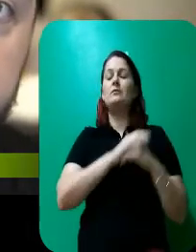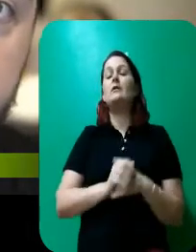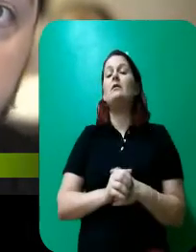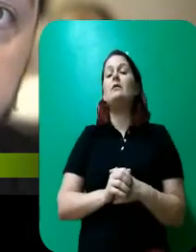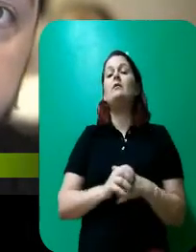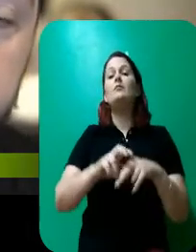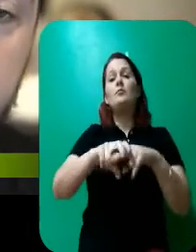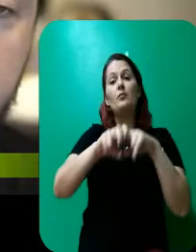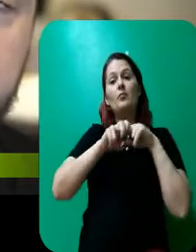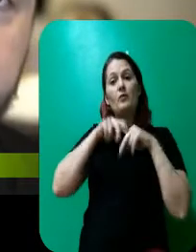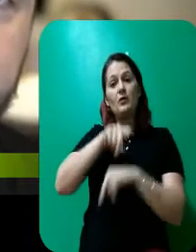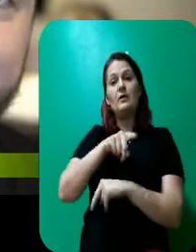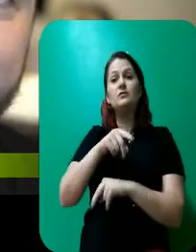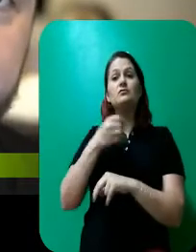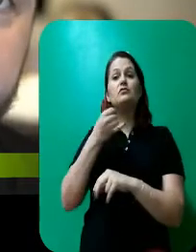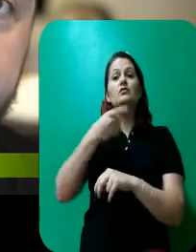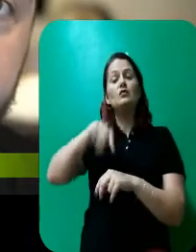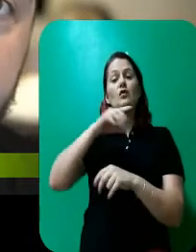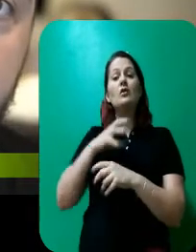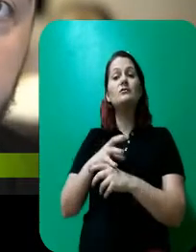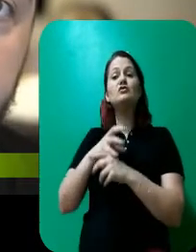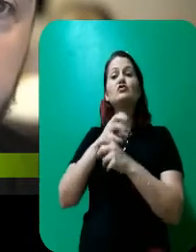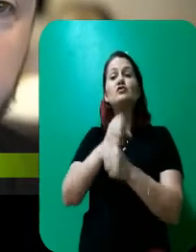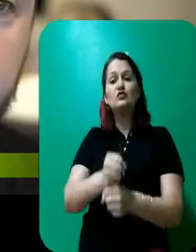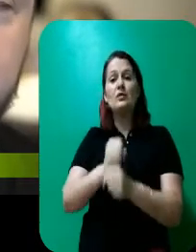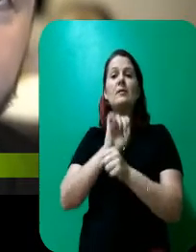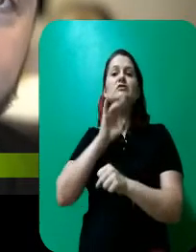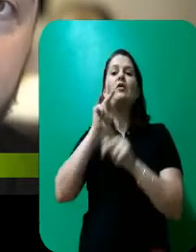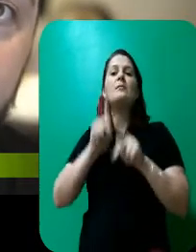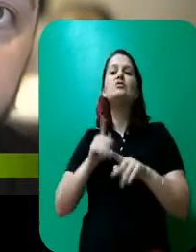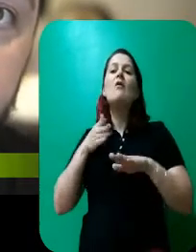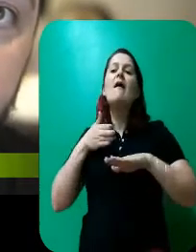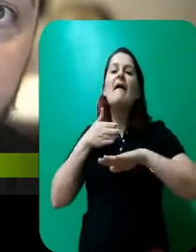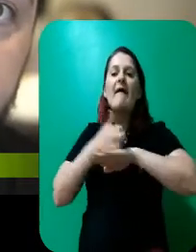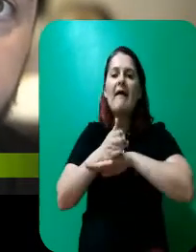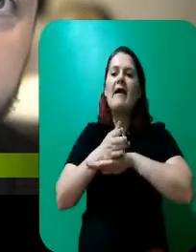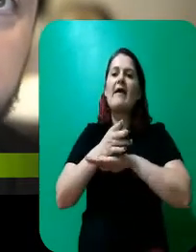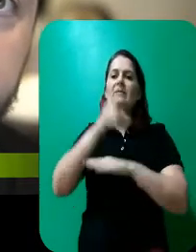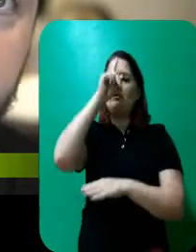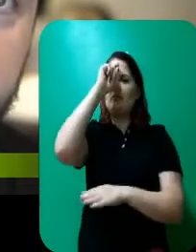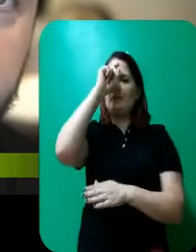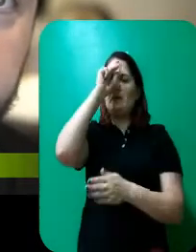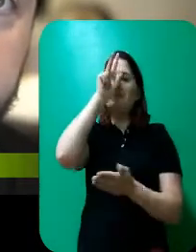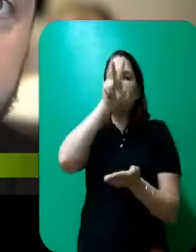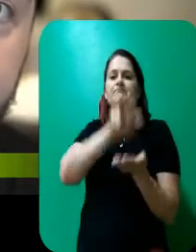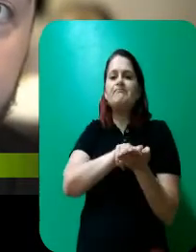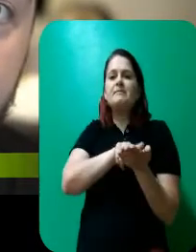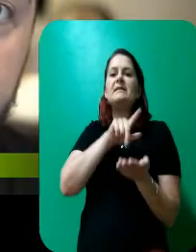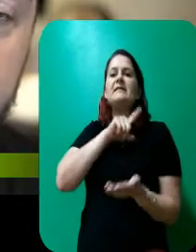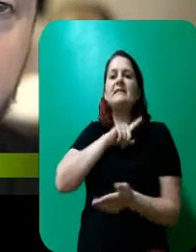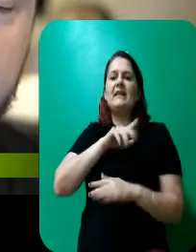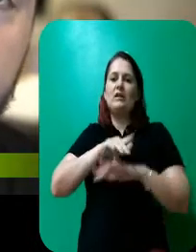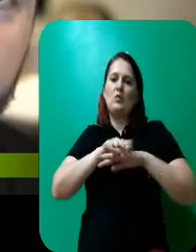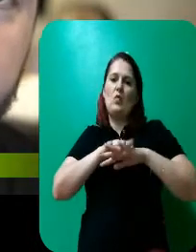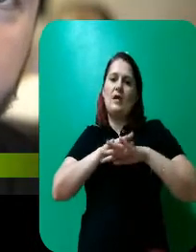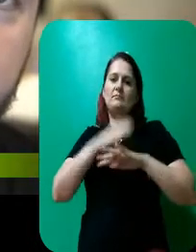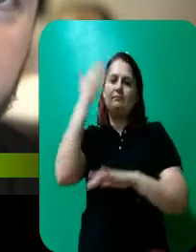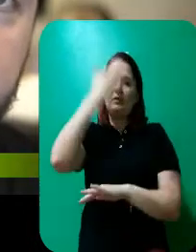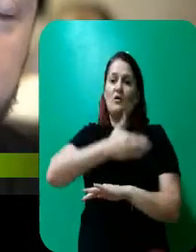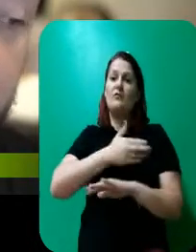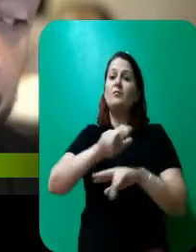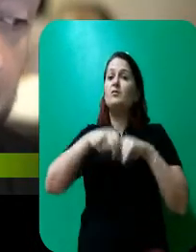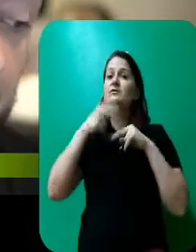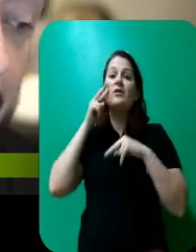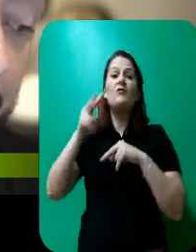com sintomas, a gente deixa de ver os casos recém-infectados, a gente deixa de ver o total de pessoas infectadas e começa a olhar